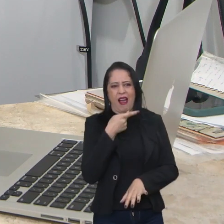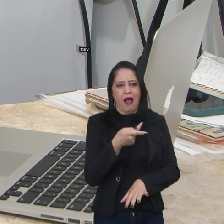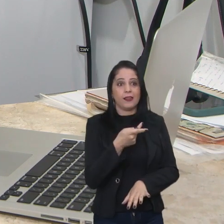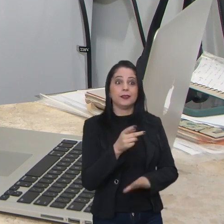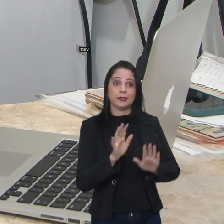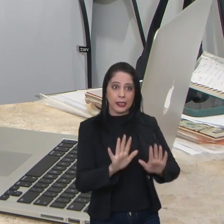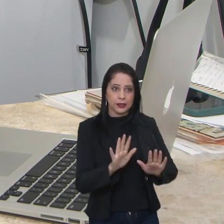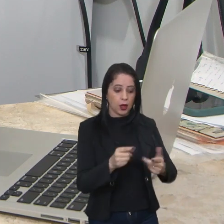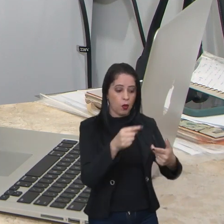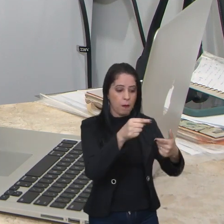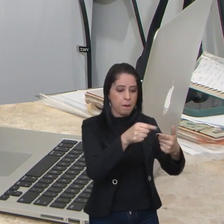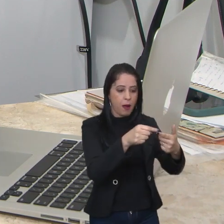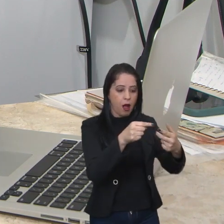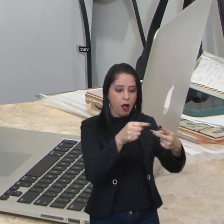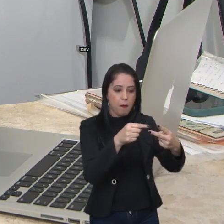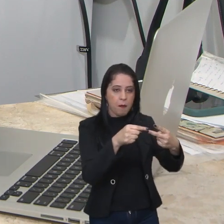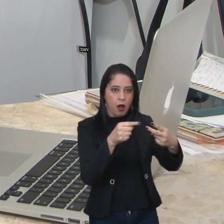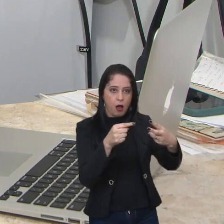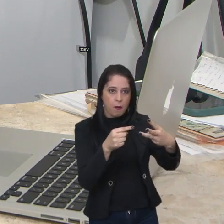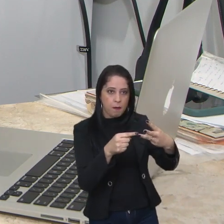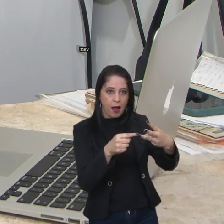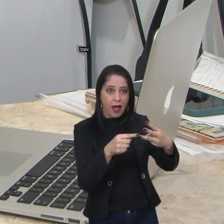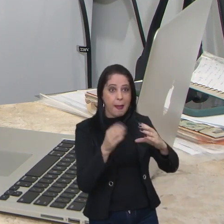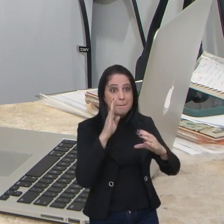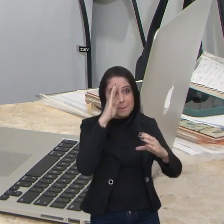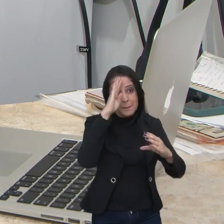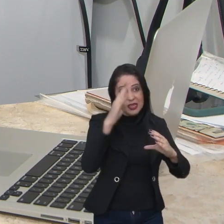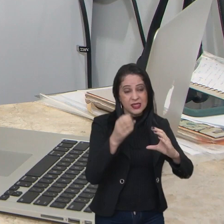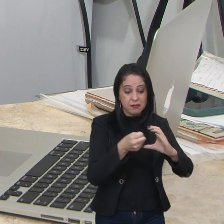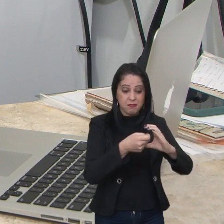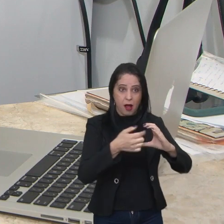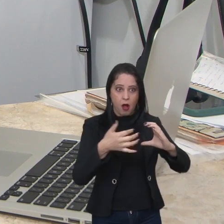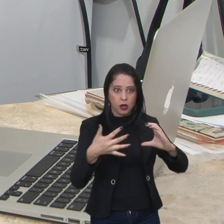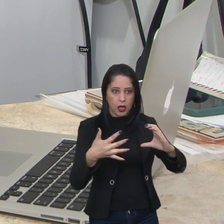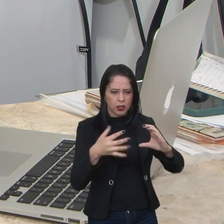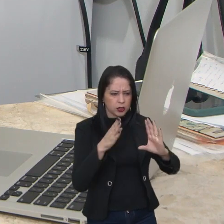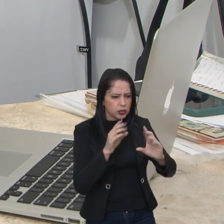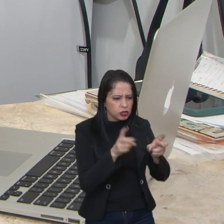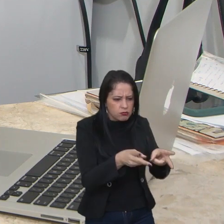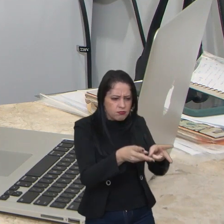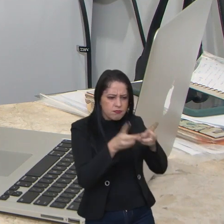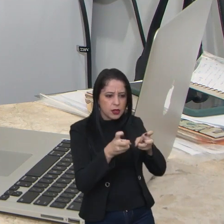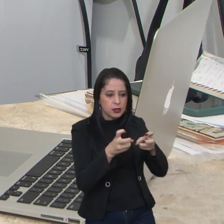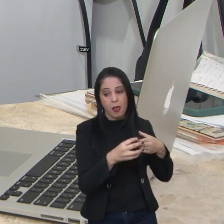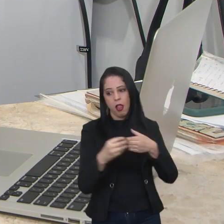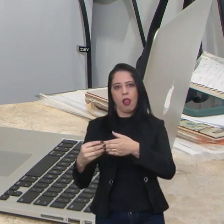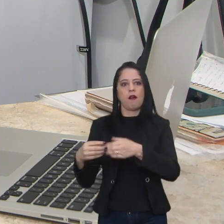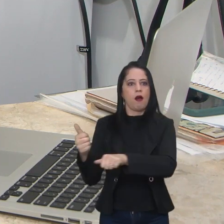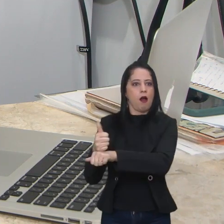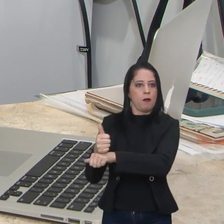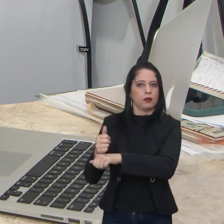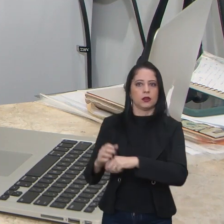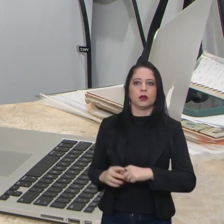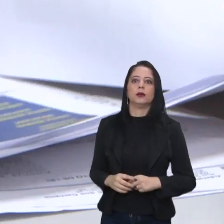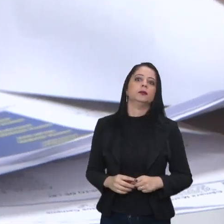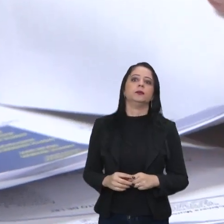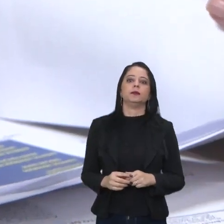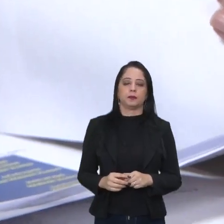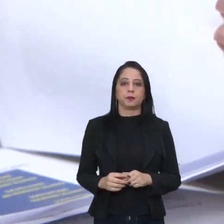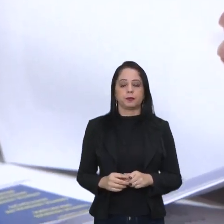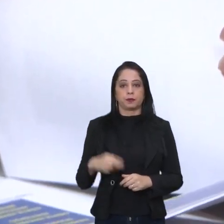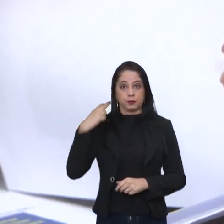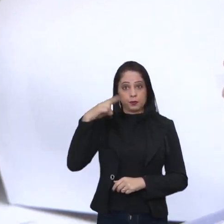então essas Acho que são os principais características de que a pessoa deve procurar uma ajuda